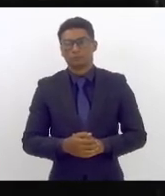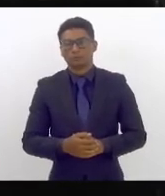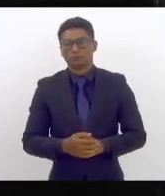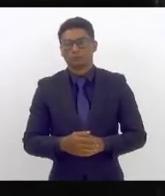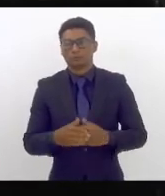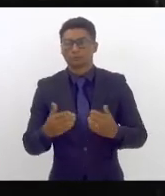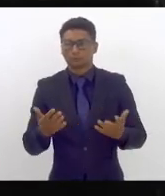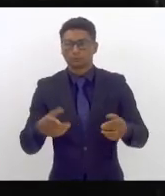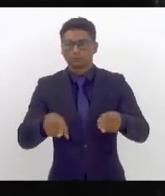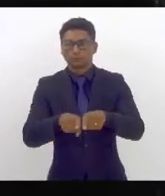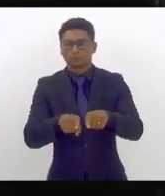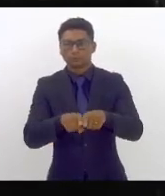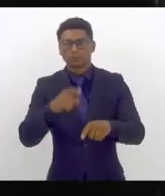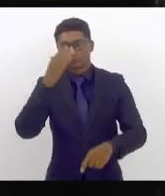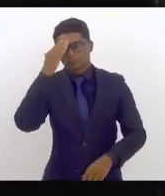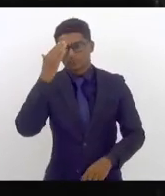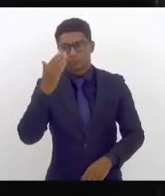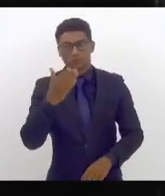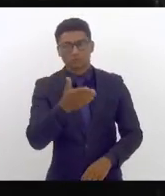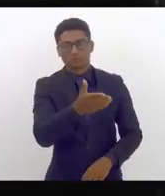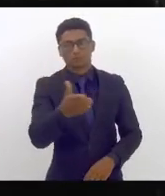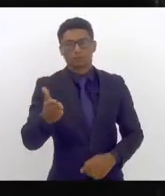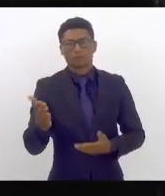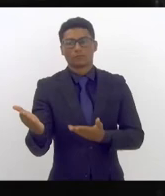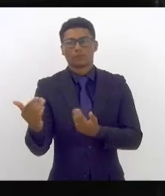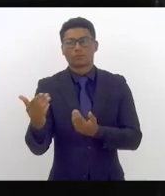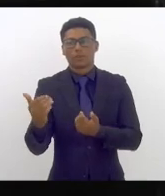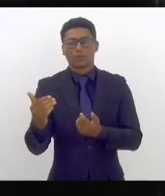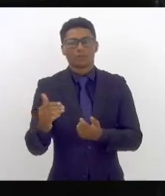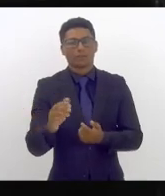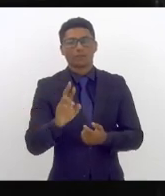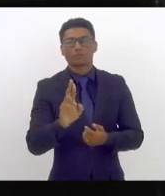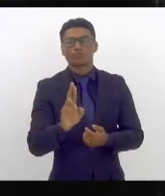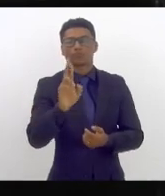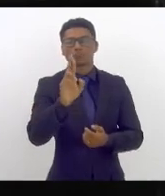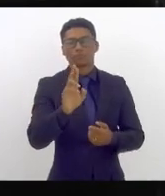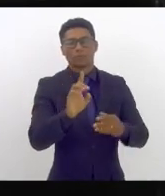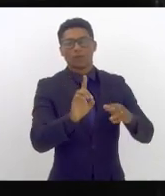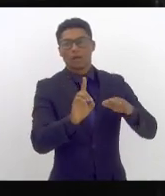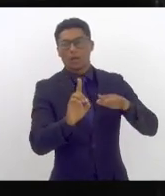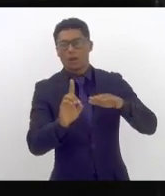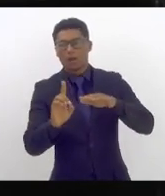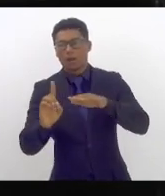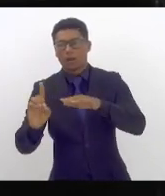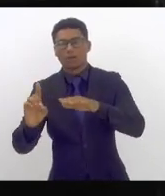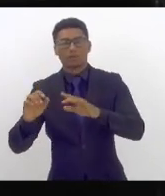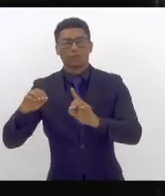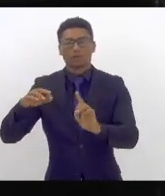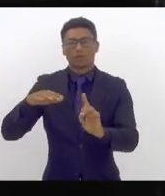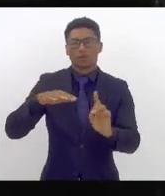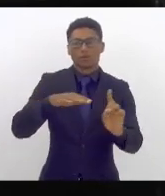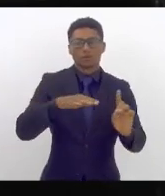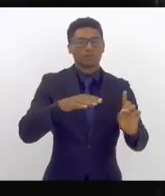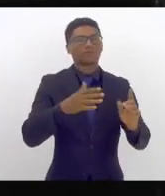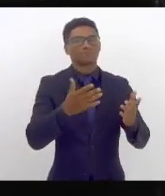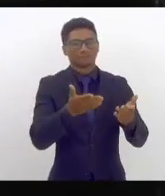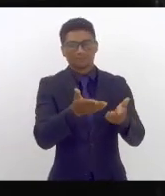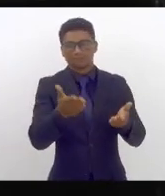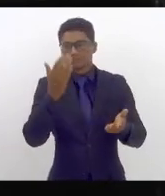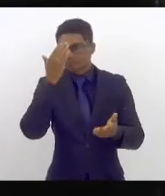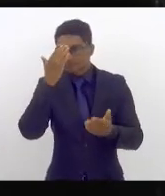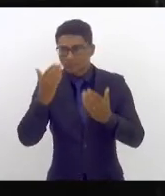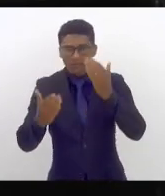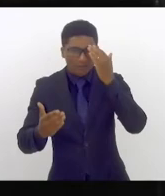inclusive Quero Agradecer aos guias jovens que acompanharam essa Juventude vinda de Angra dos Reis